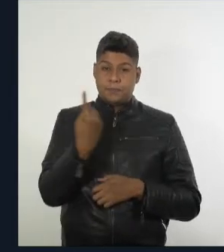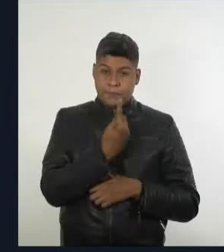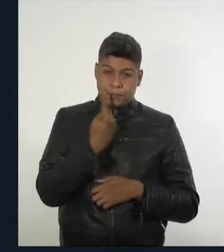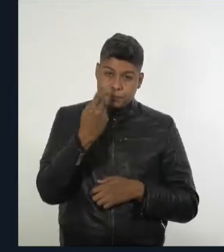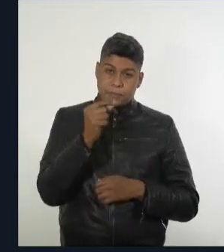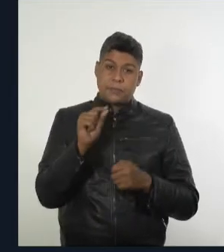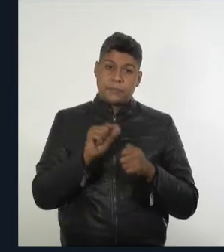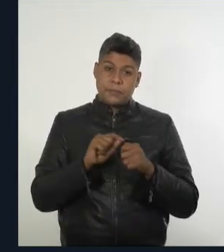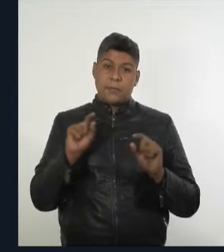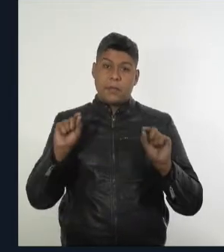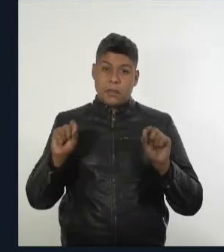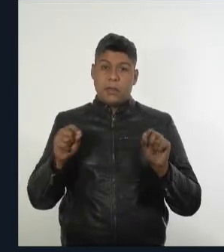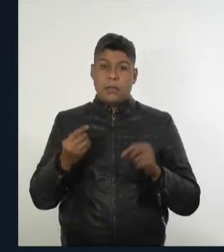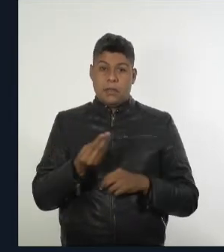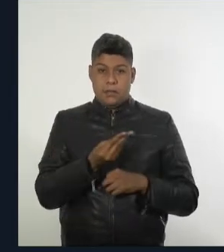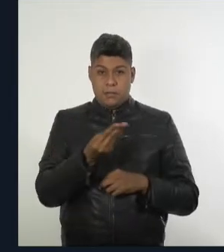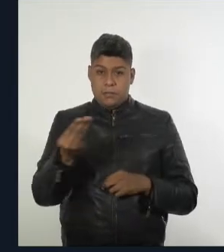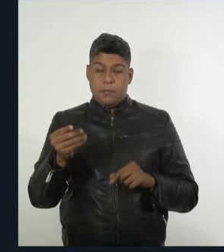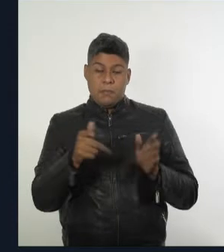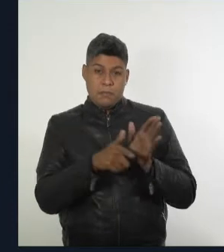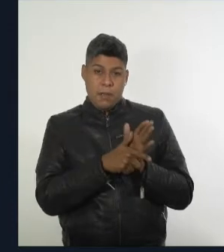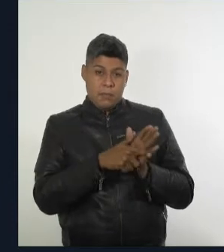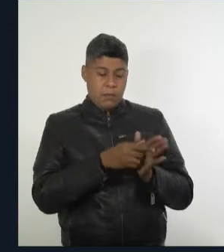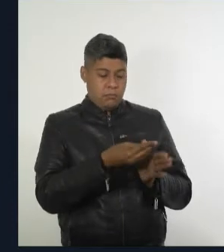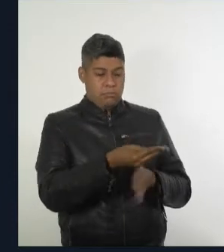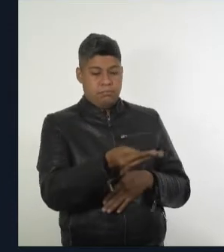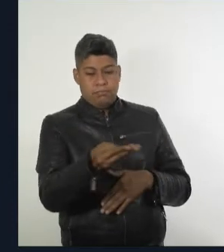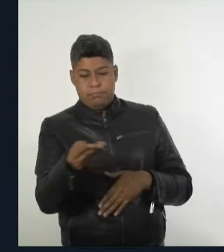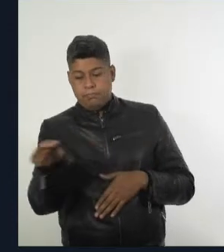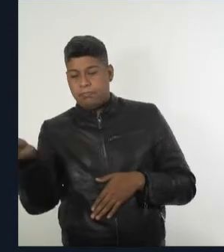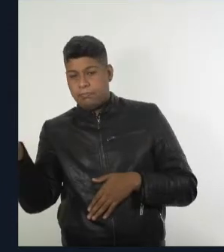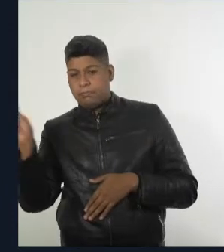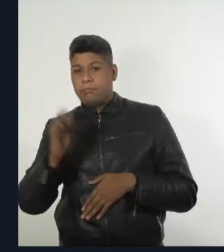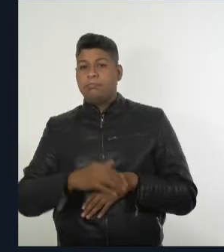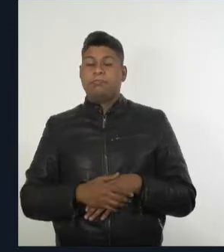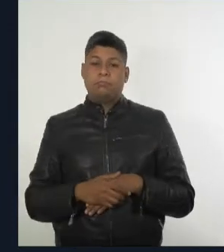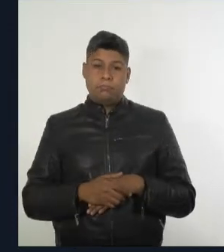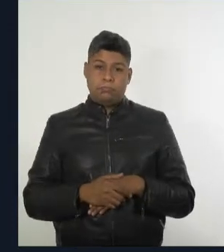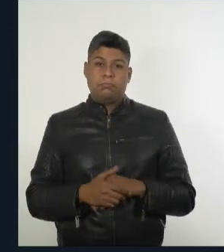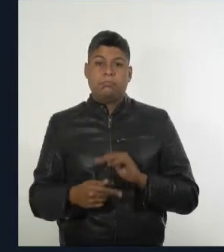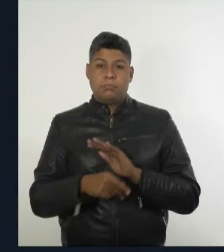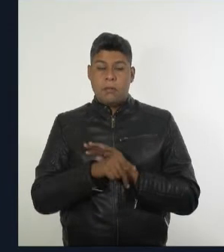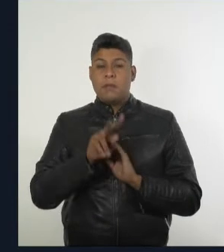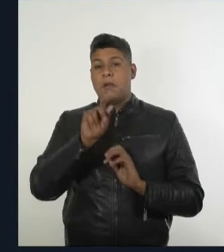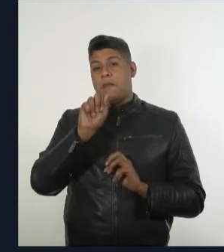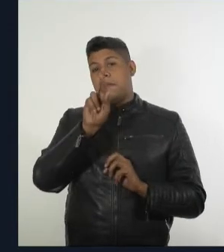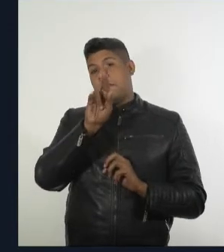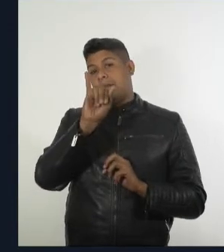fizemos a distribuição de panfletos e de ações comunitárias em relação à variante.